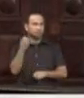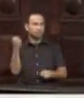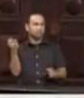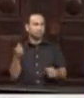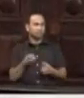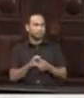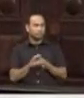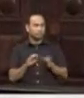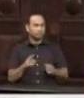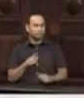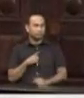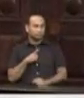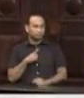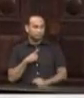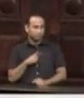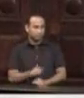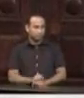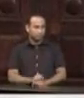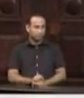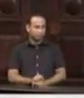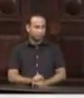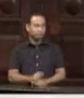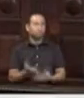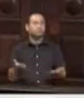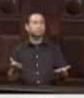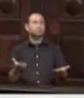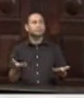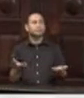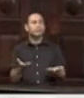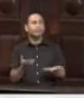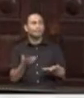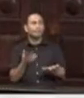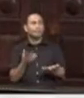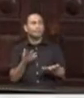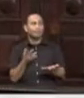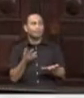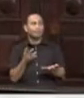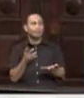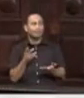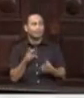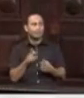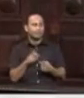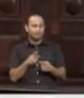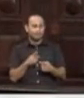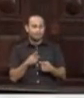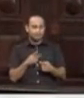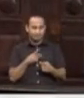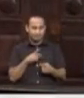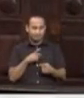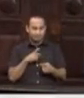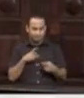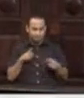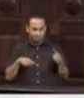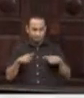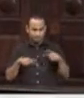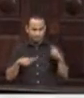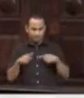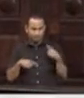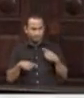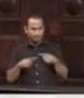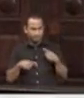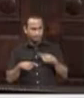não se propõe a fazer essa discussão. E o que ele impõe, então, é uma camisa de força, onde tem que se discutir